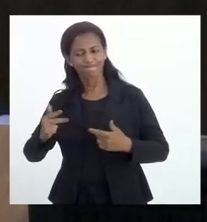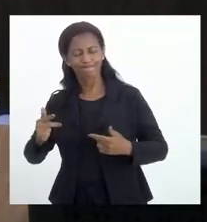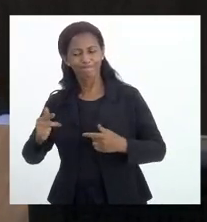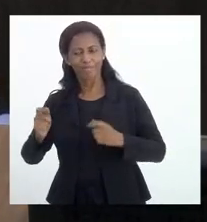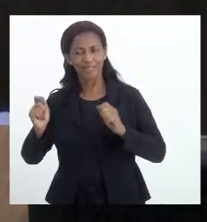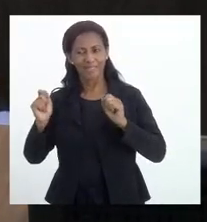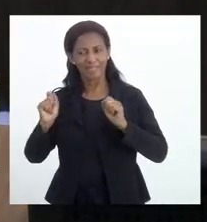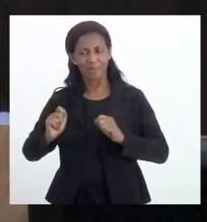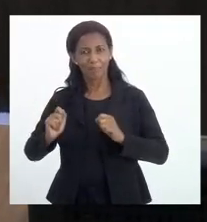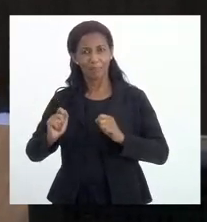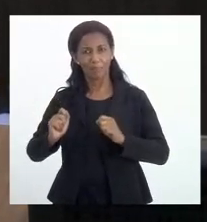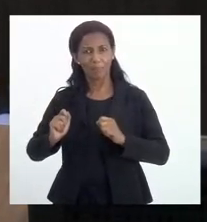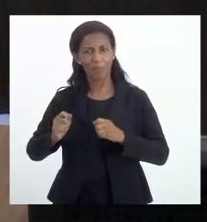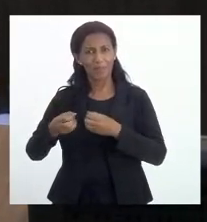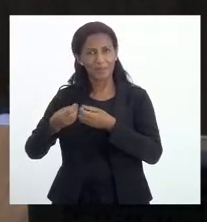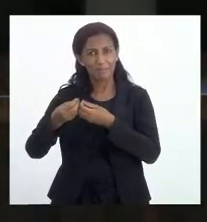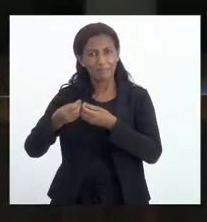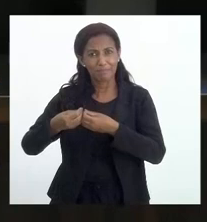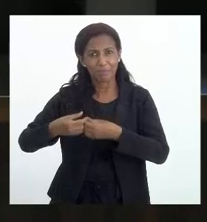prejudicar profundamente